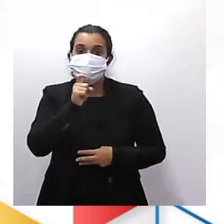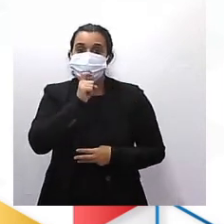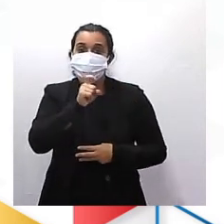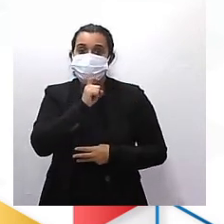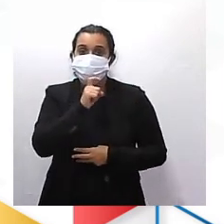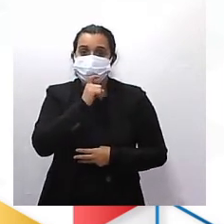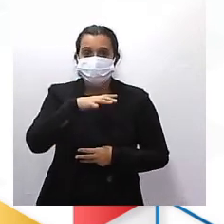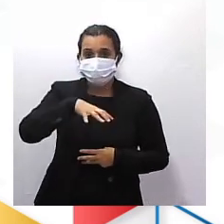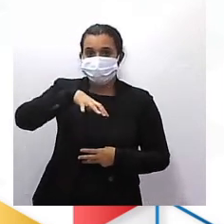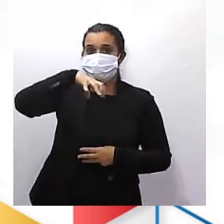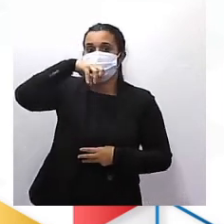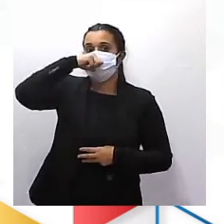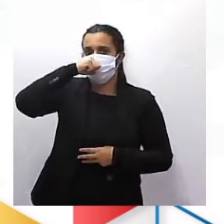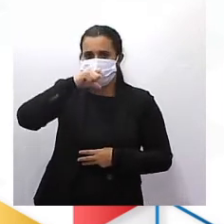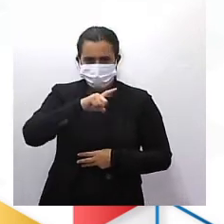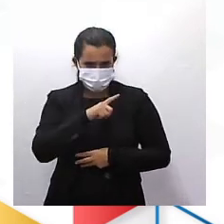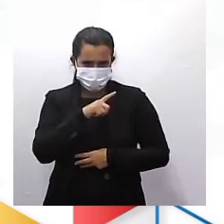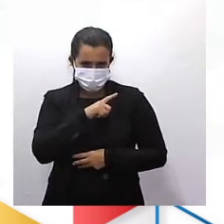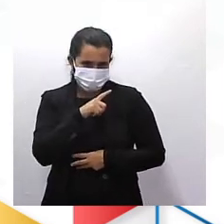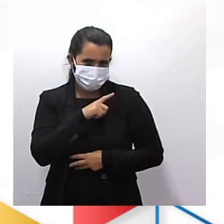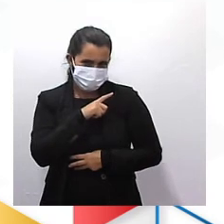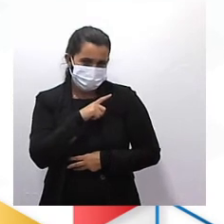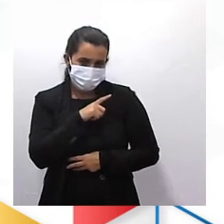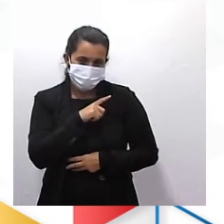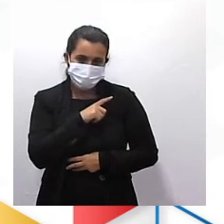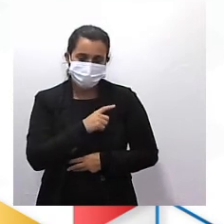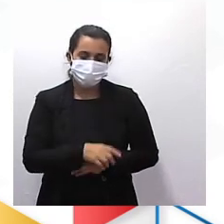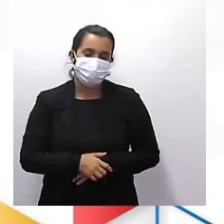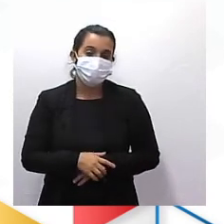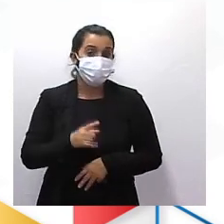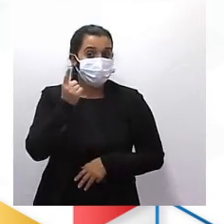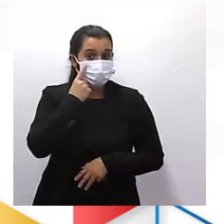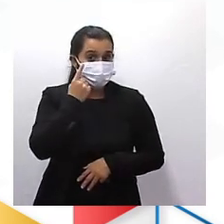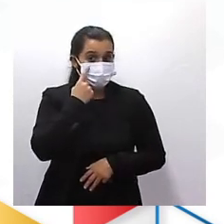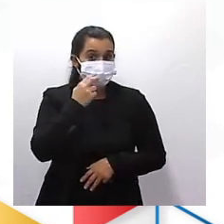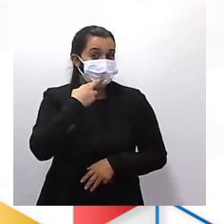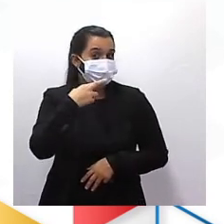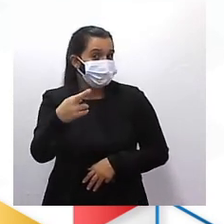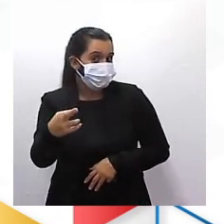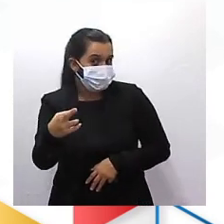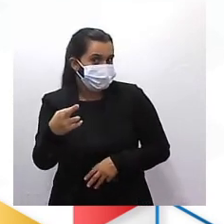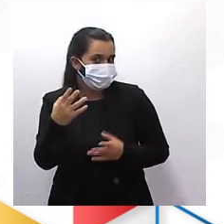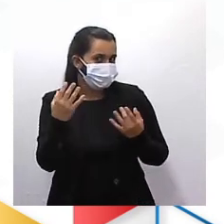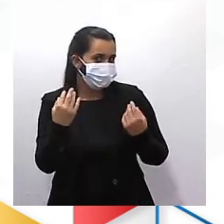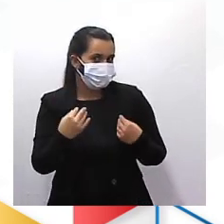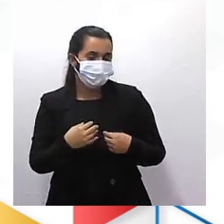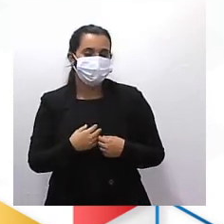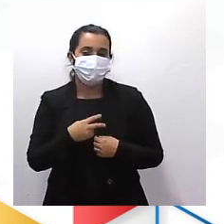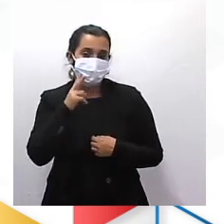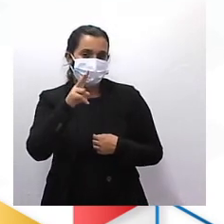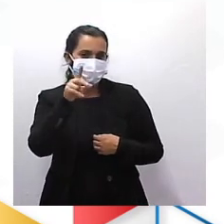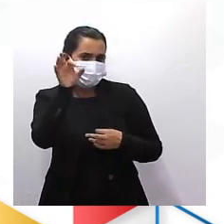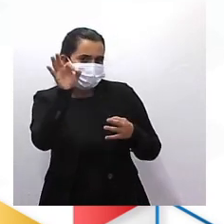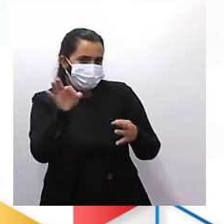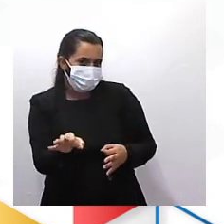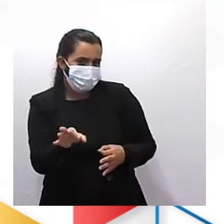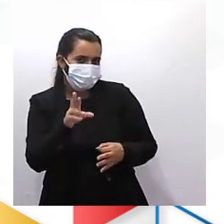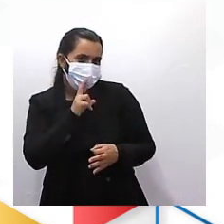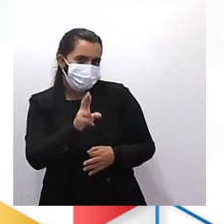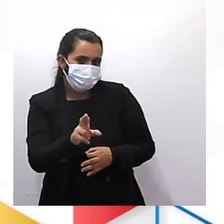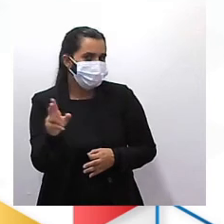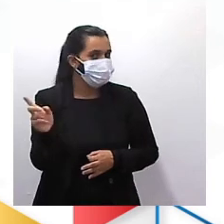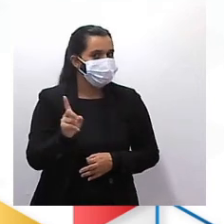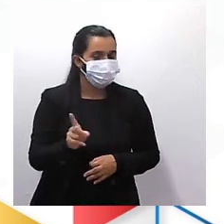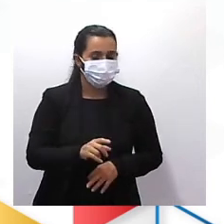ou uma respiração que congela? Vamos às respostas para ver se você conseguiu aí responder